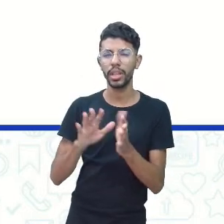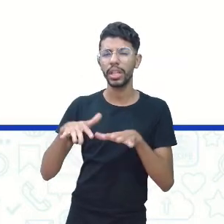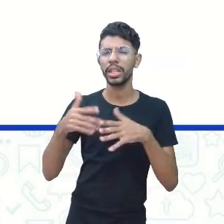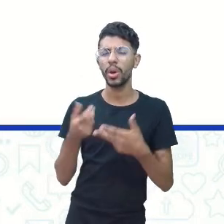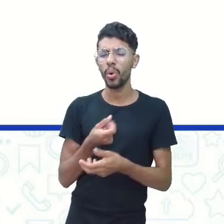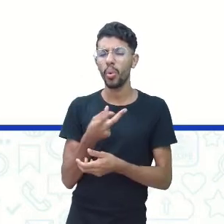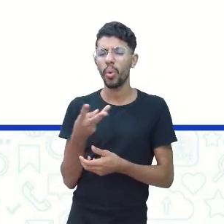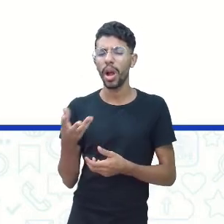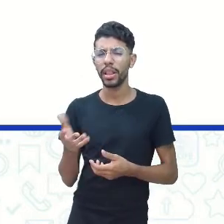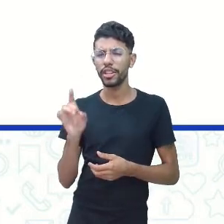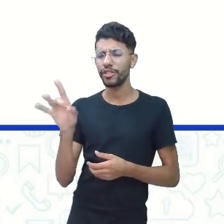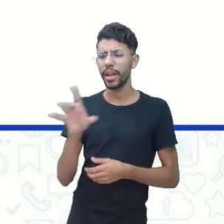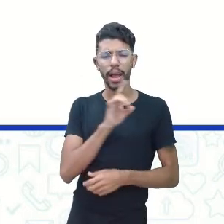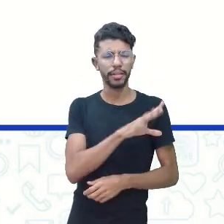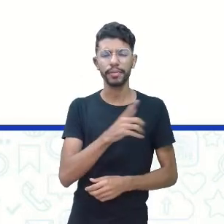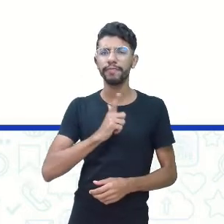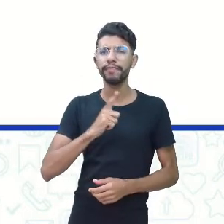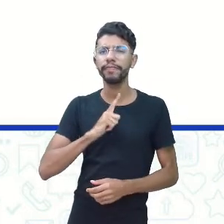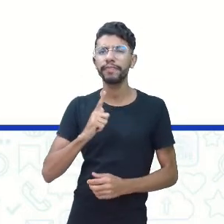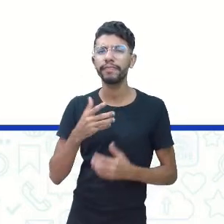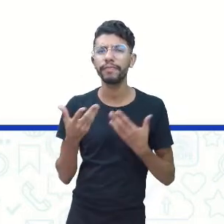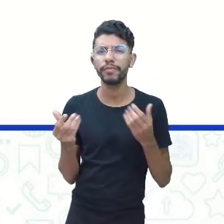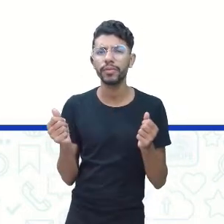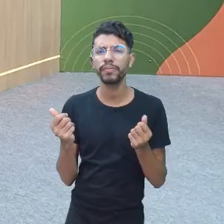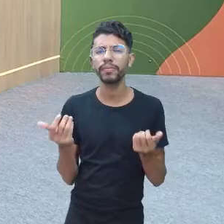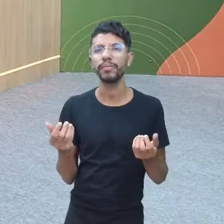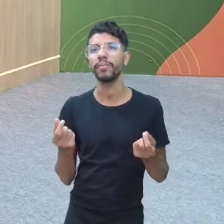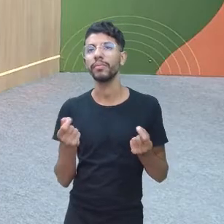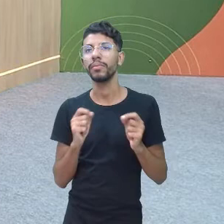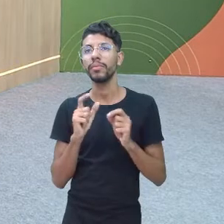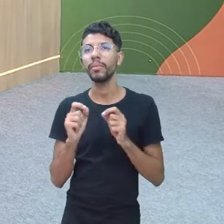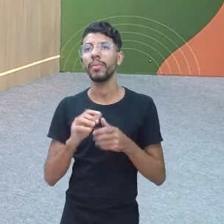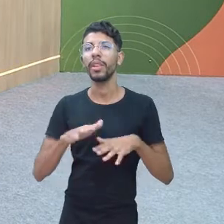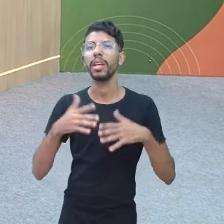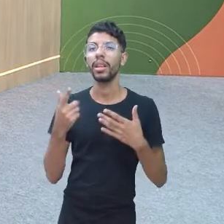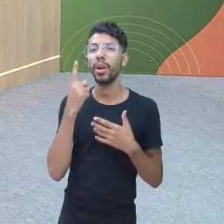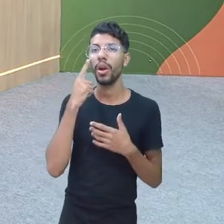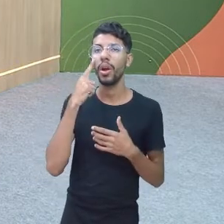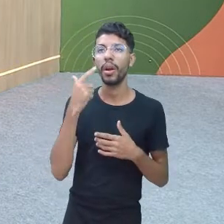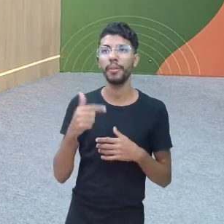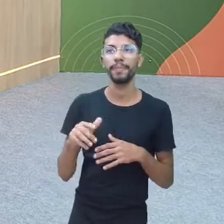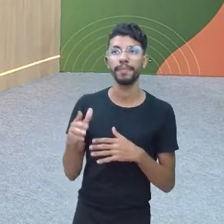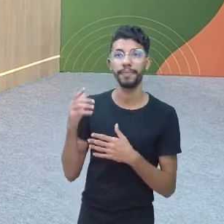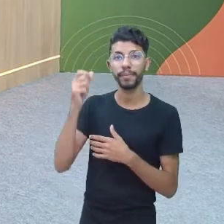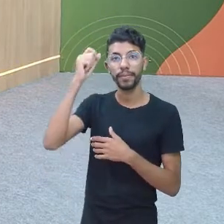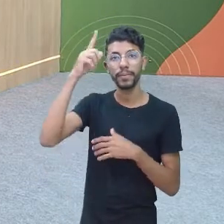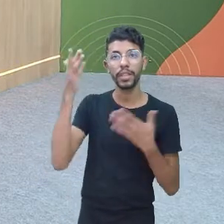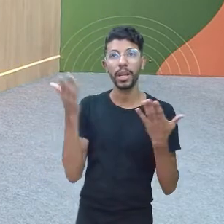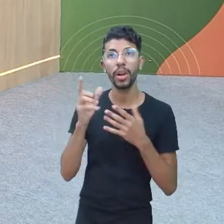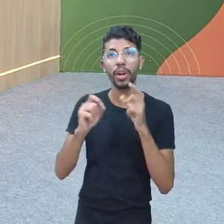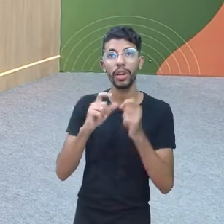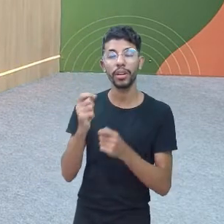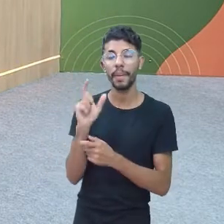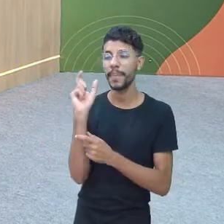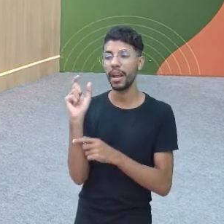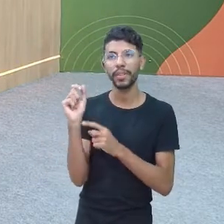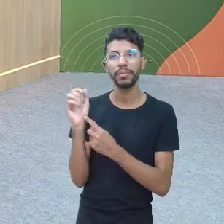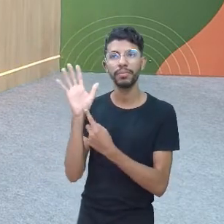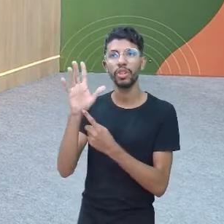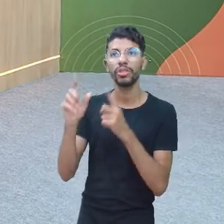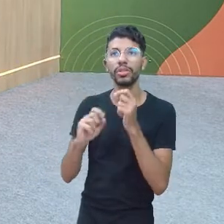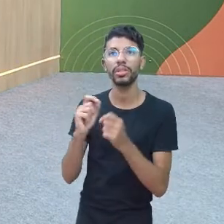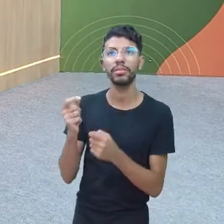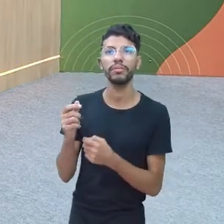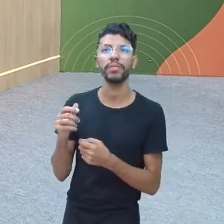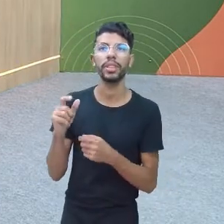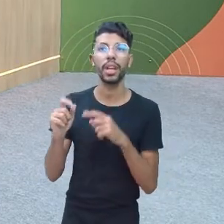lá. Nessa ideia agora, um operador, né, uma palavra que sinaliza uma outra expressão,